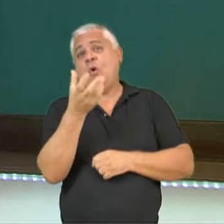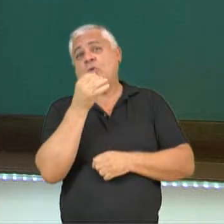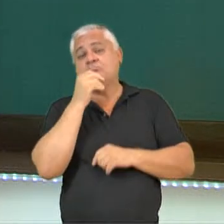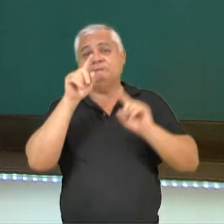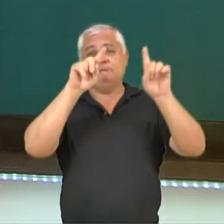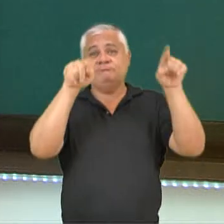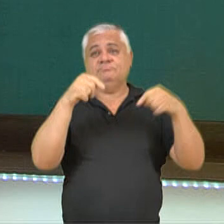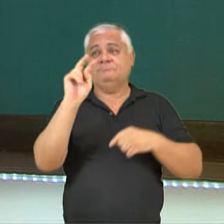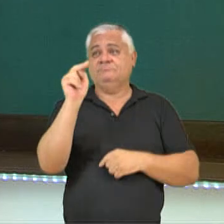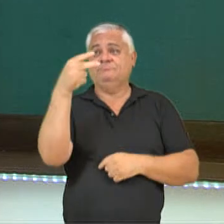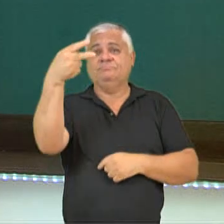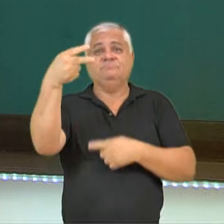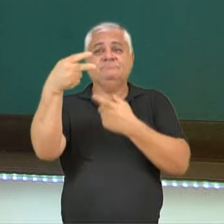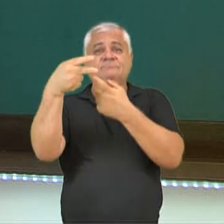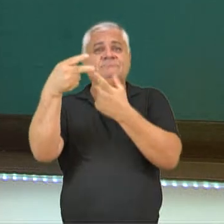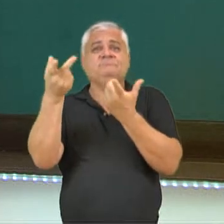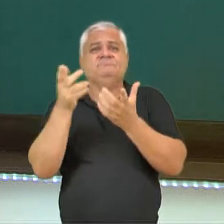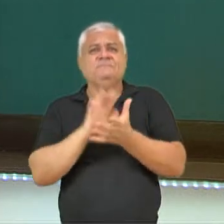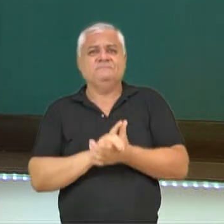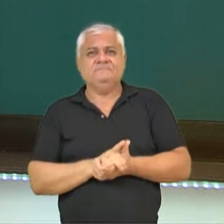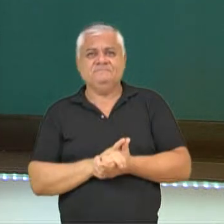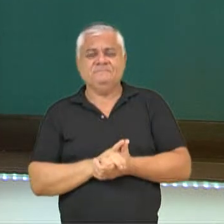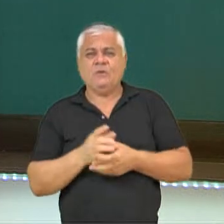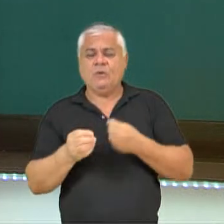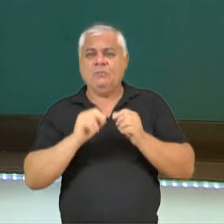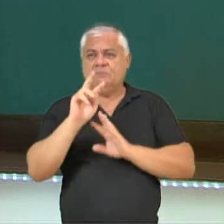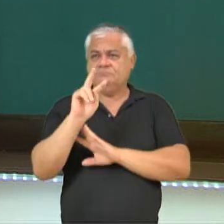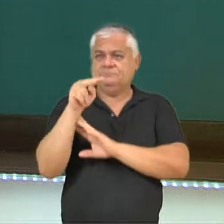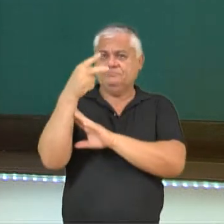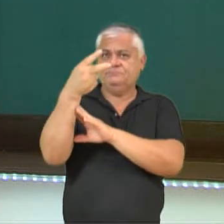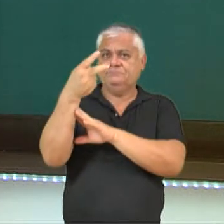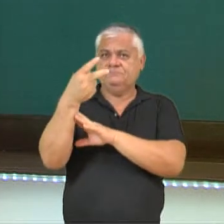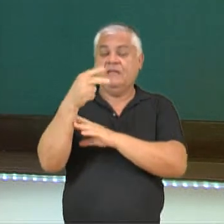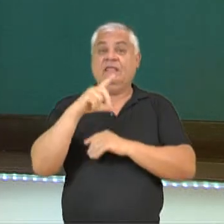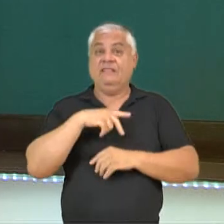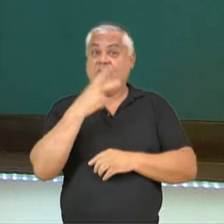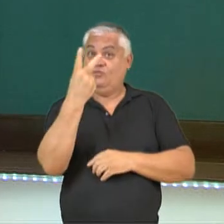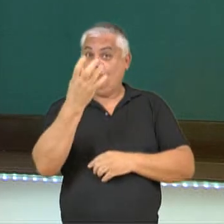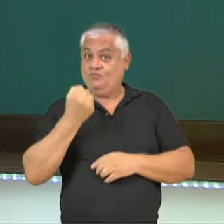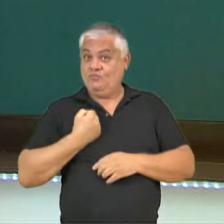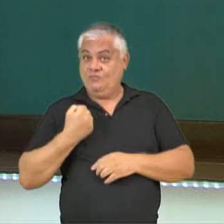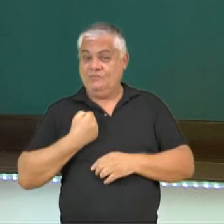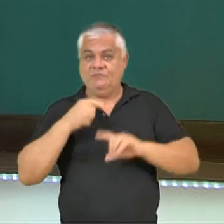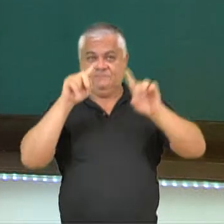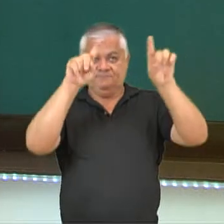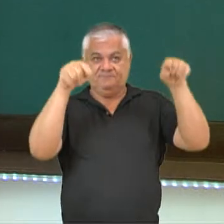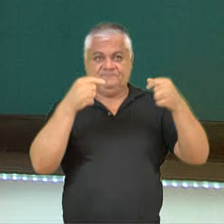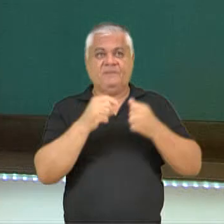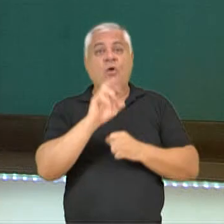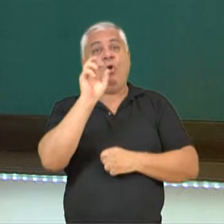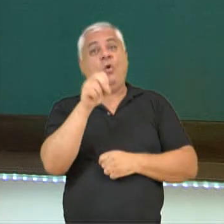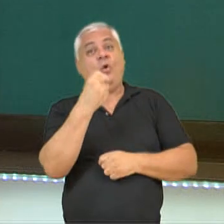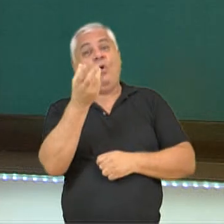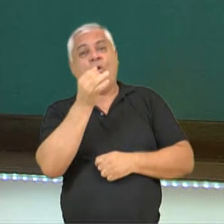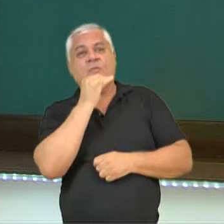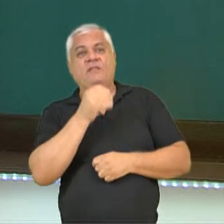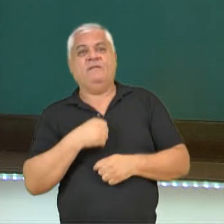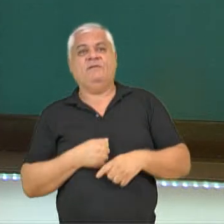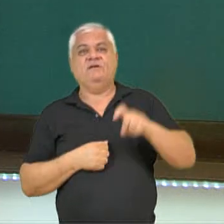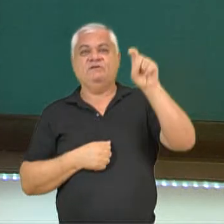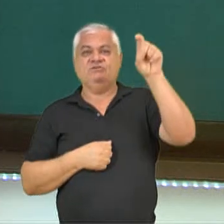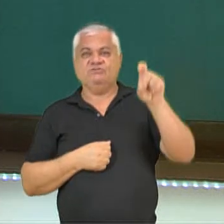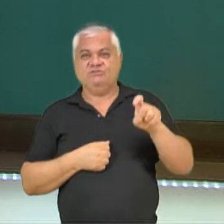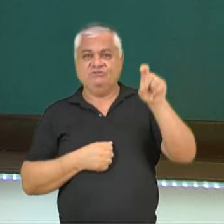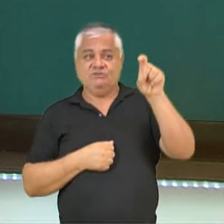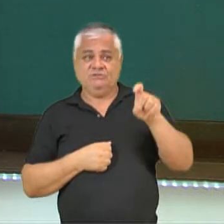aqui dentro ao quadrado, né? Não apenas um termo. Repare que eu tenho dois termos ali dentro. Ou então,